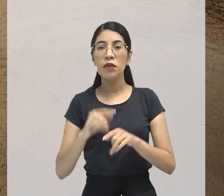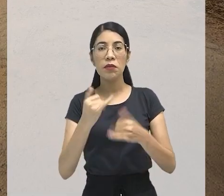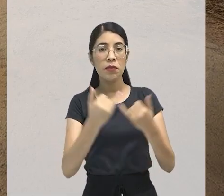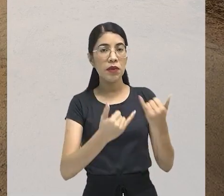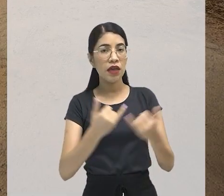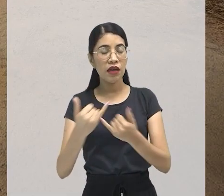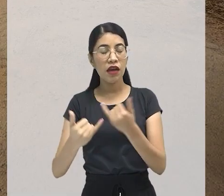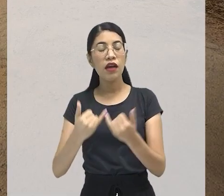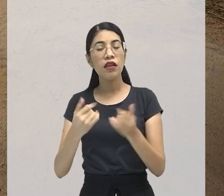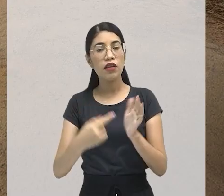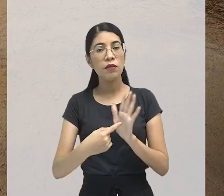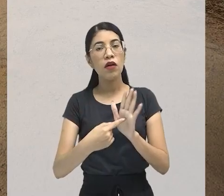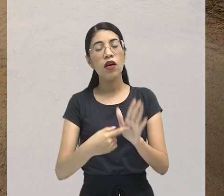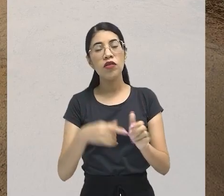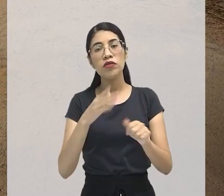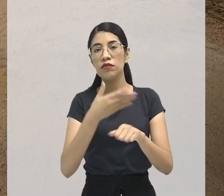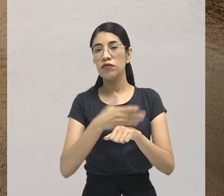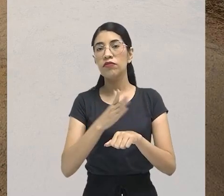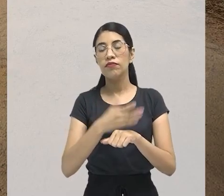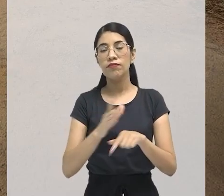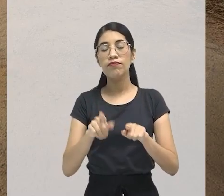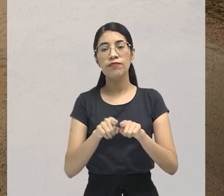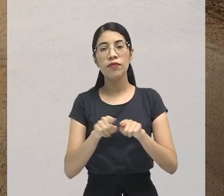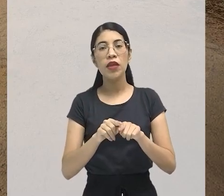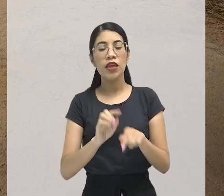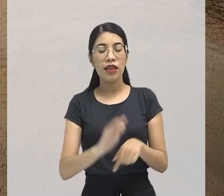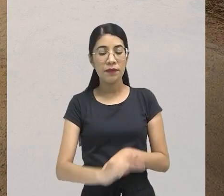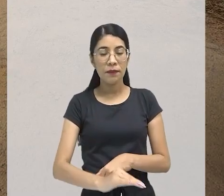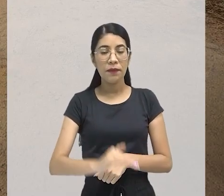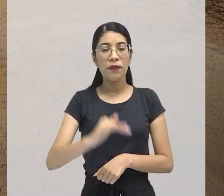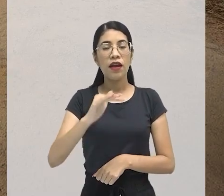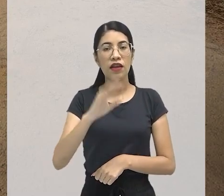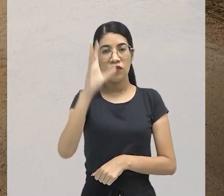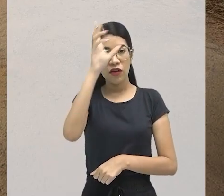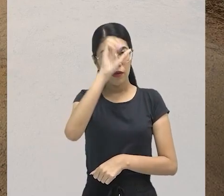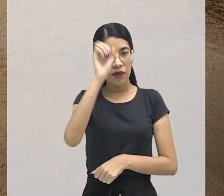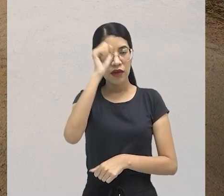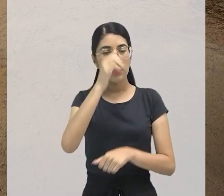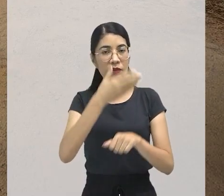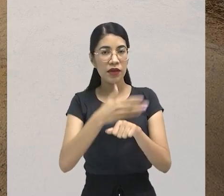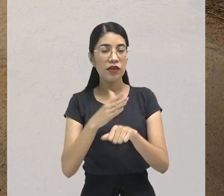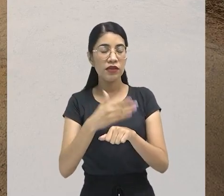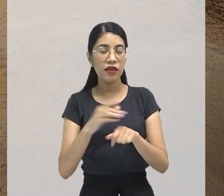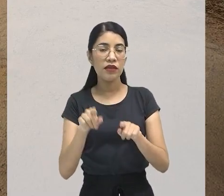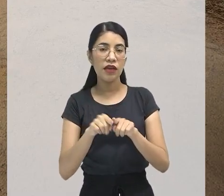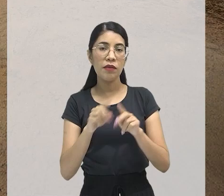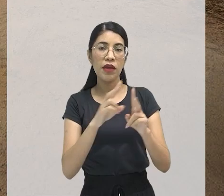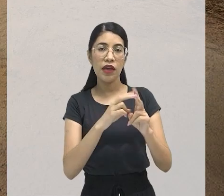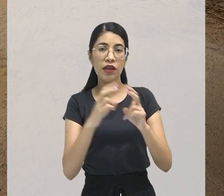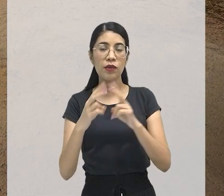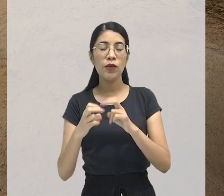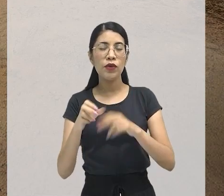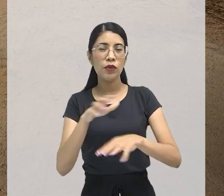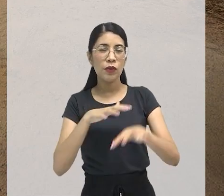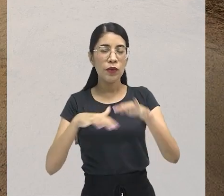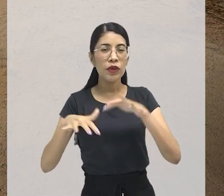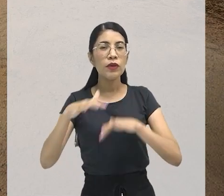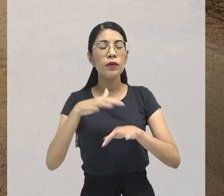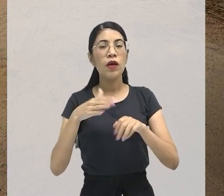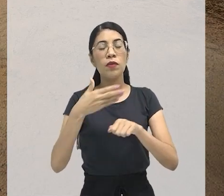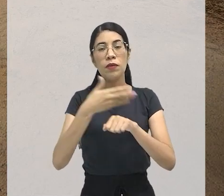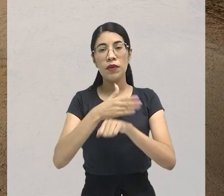brincando lá, demonstrando, que já começa, né, desde pequeno a fazer parte desse ritual aí,